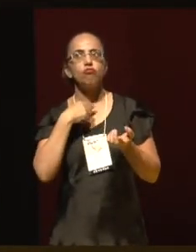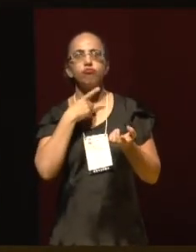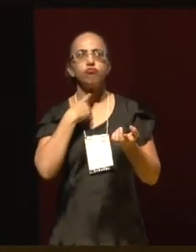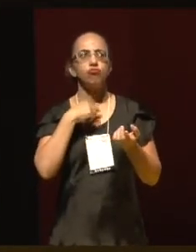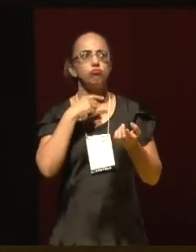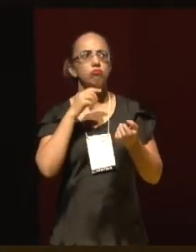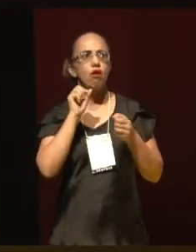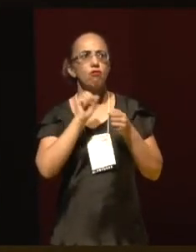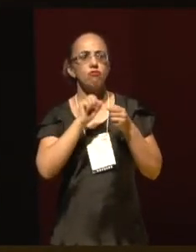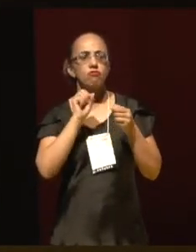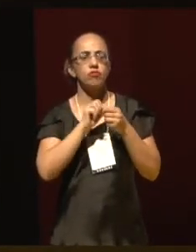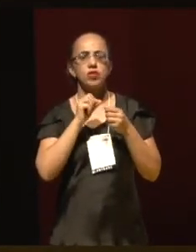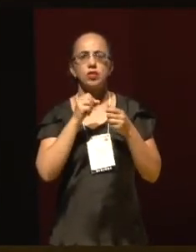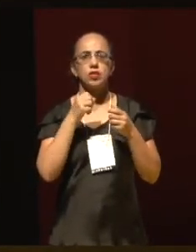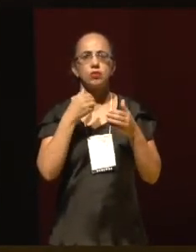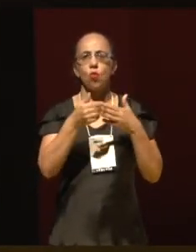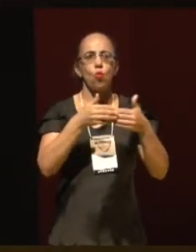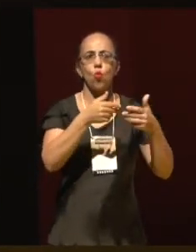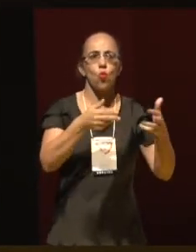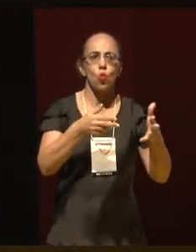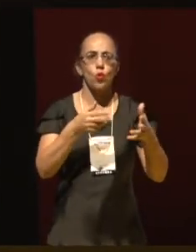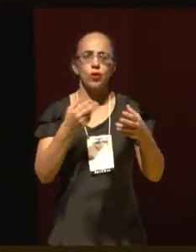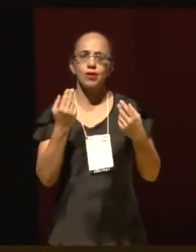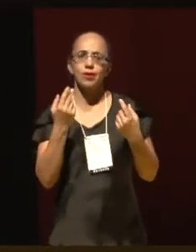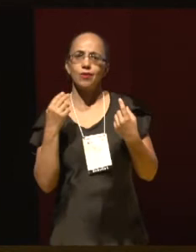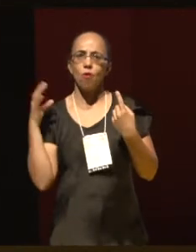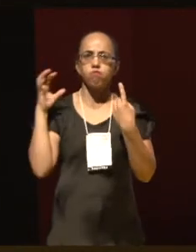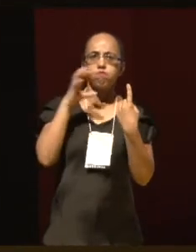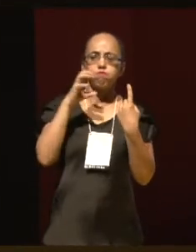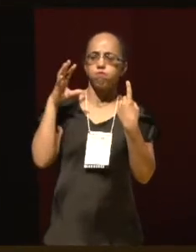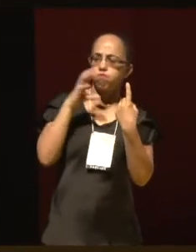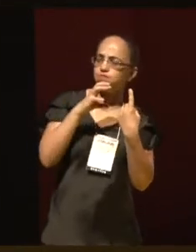comportamento obsessivo compulsivo.